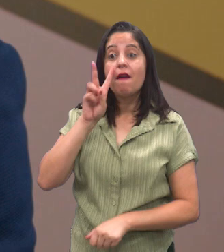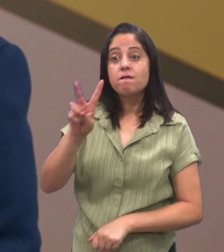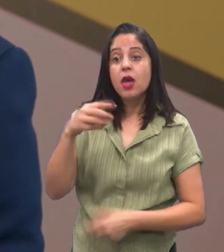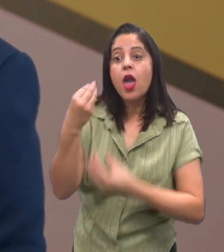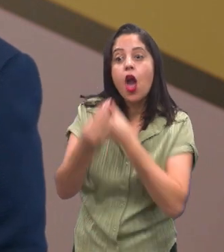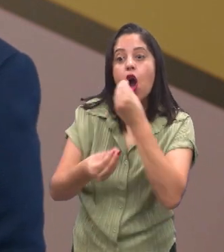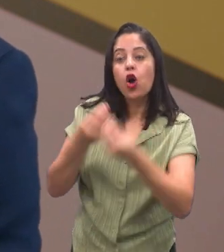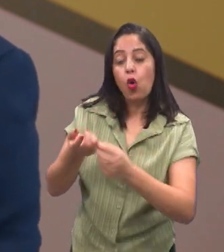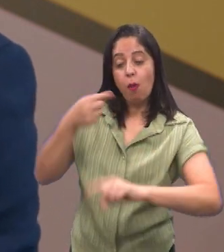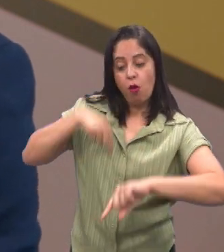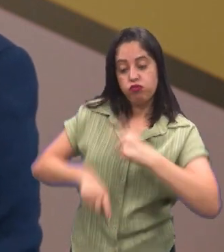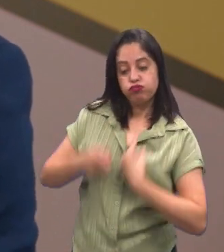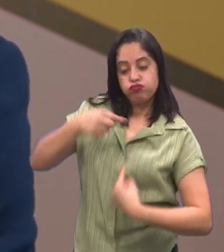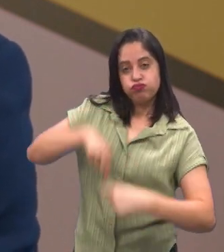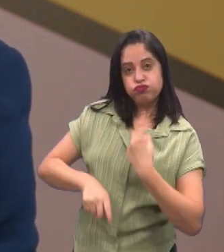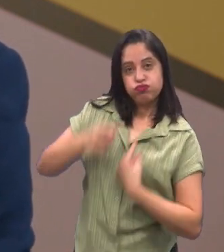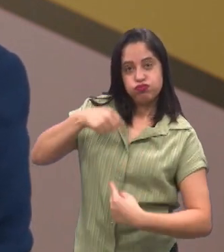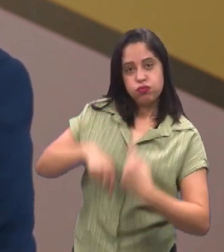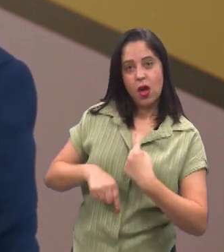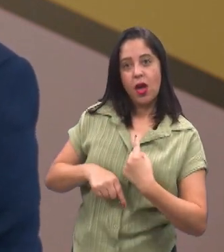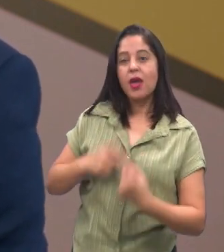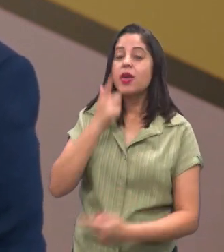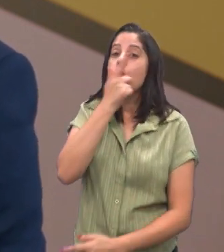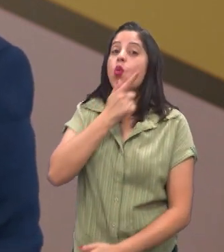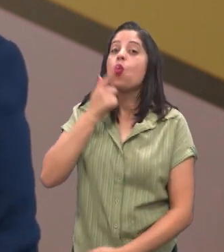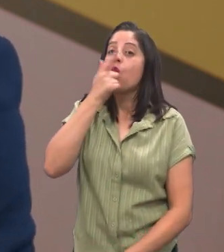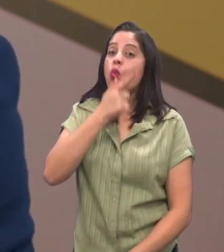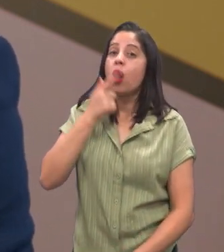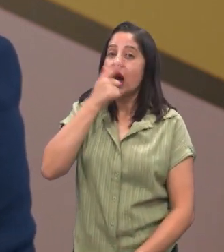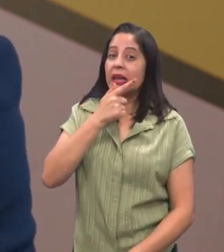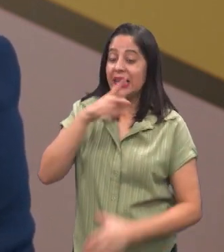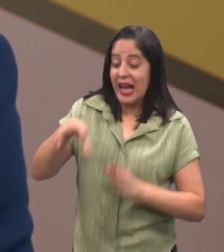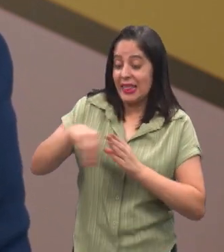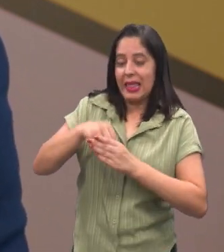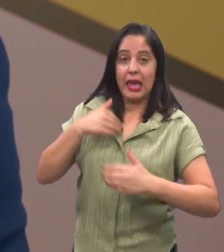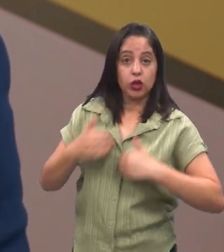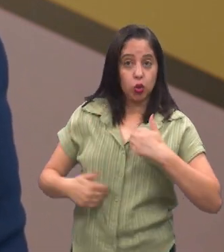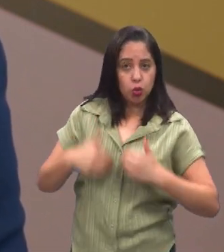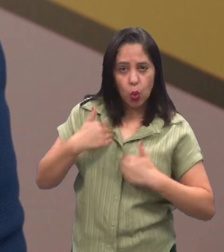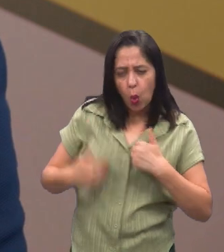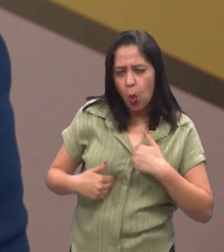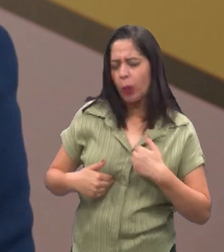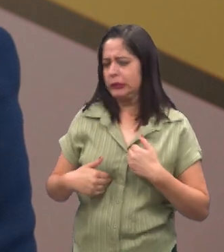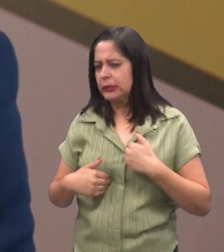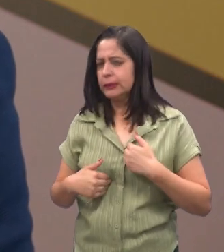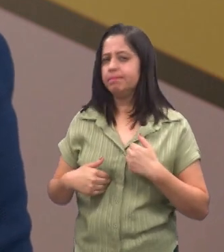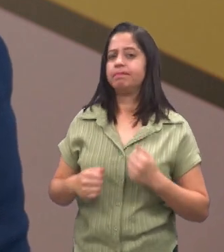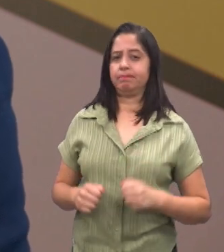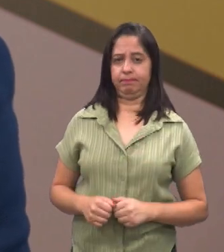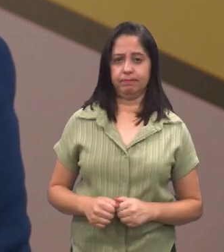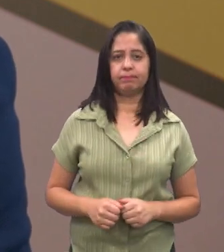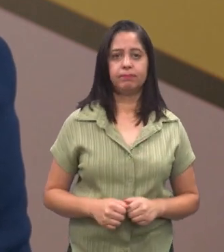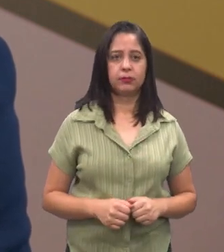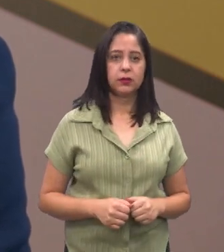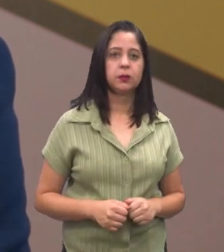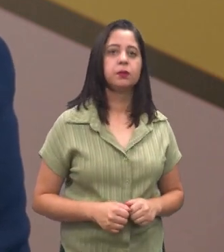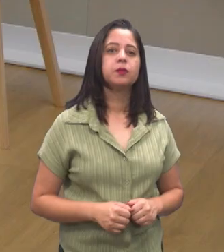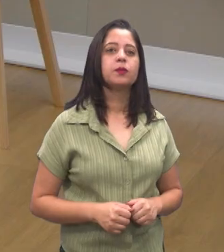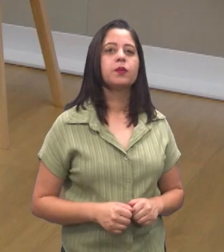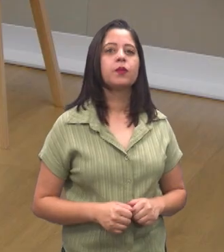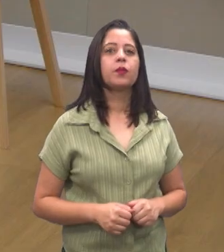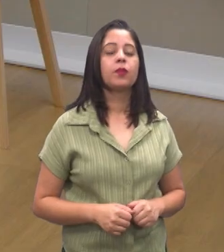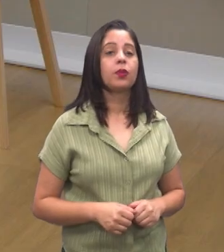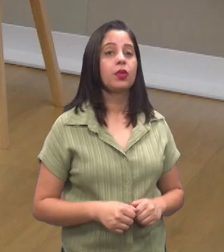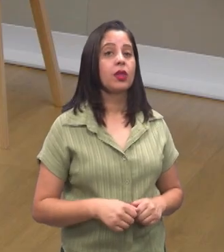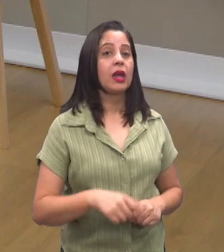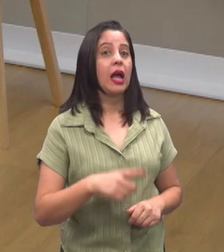e glicêmico, né, que é metabólico, e lipídico do paciente. Entender como é que está o perfil de colesterol e de glicose. Ótimo. E olha só, doutora, eu